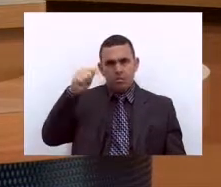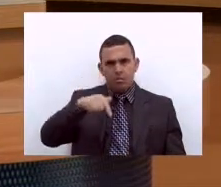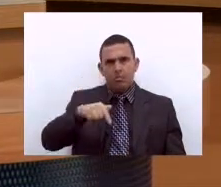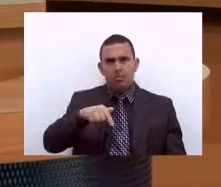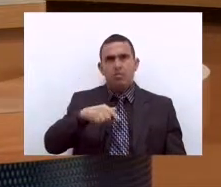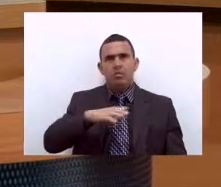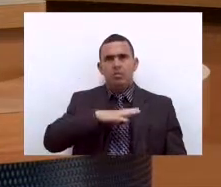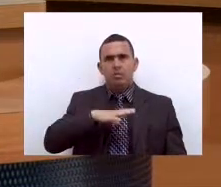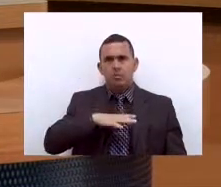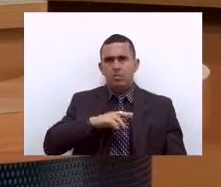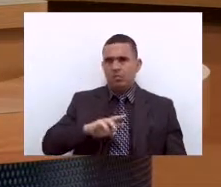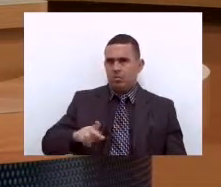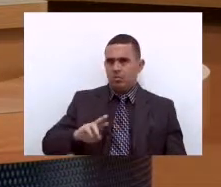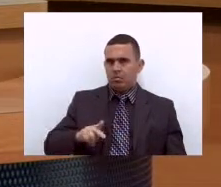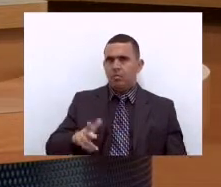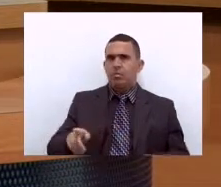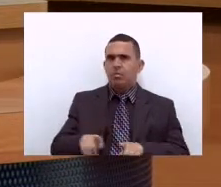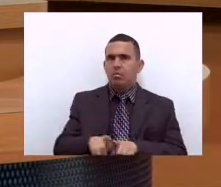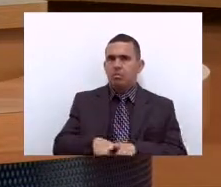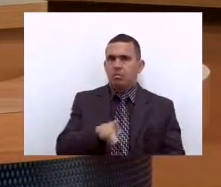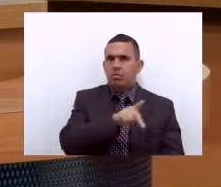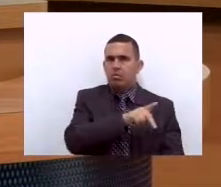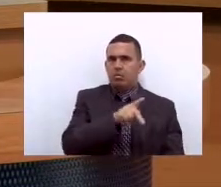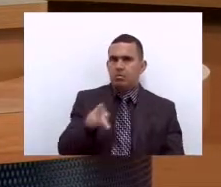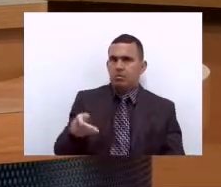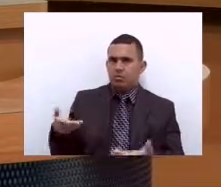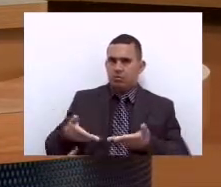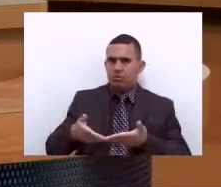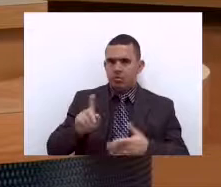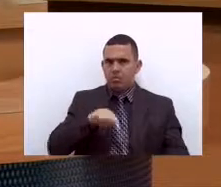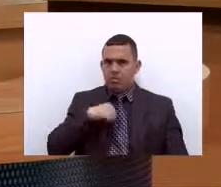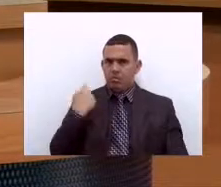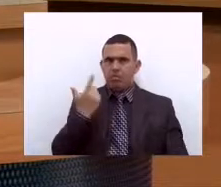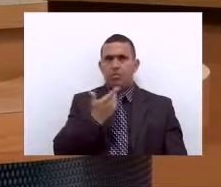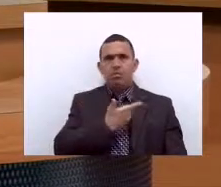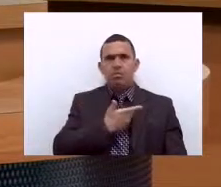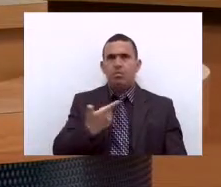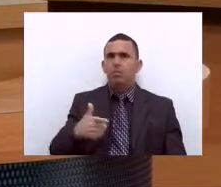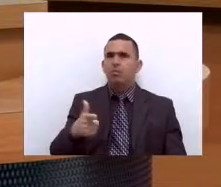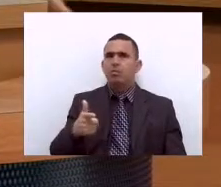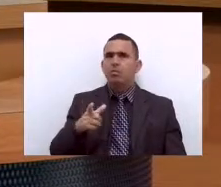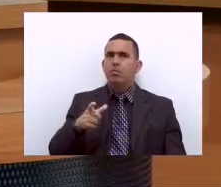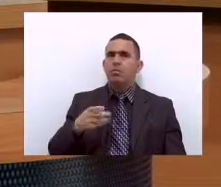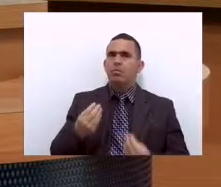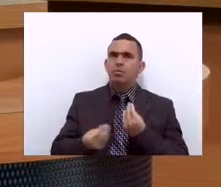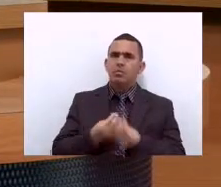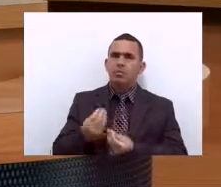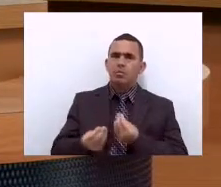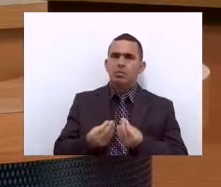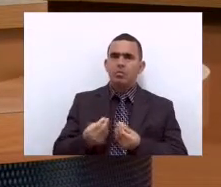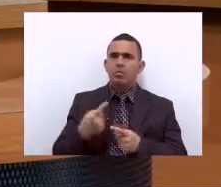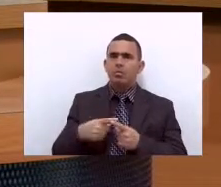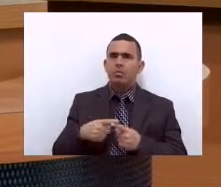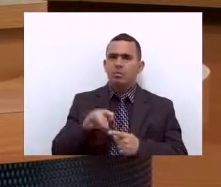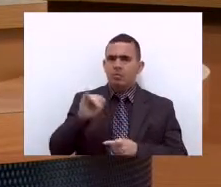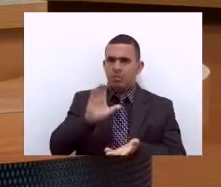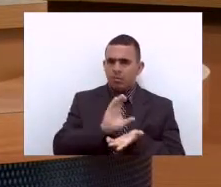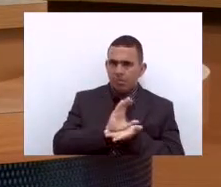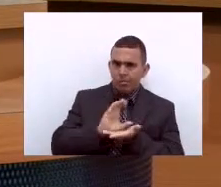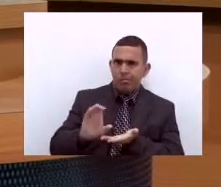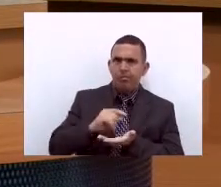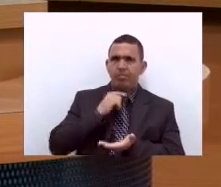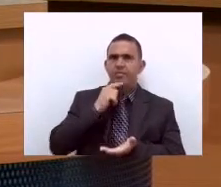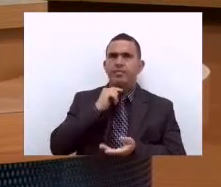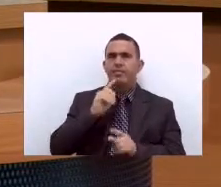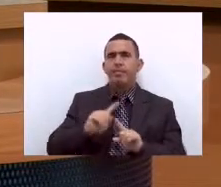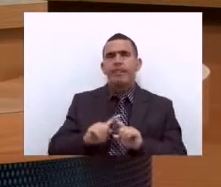O próprio presidente da Câmara agora em exercício, eu vou dizer, nós não temos condição. Porque para bancar uma ação dessa não dá jeito.